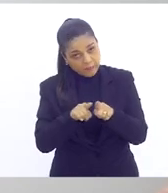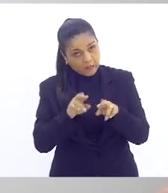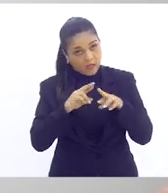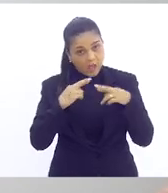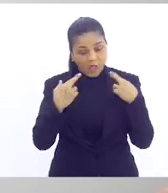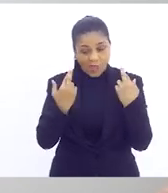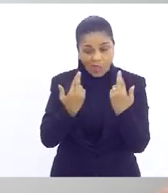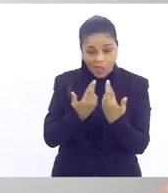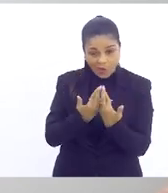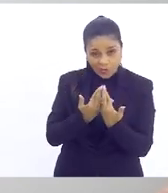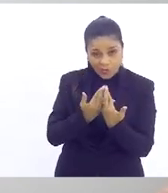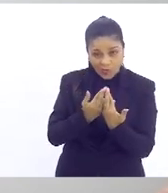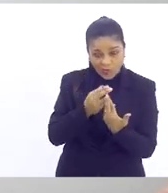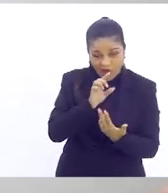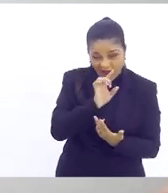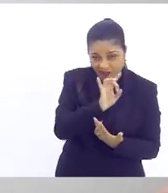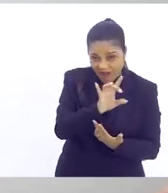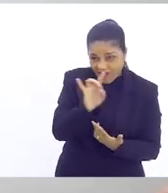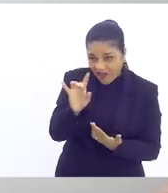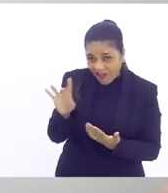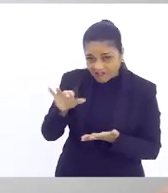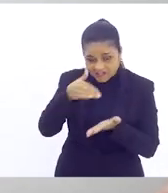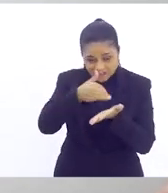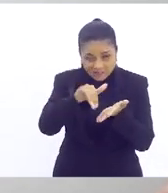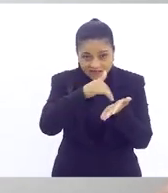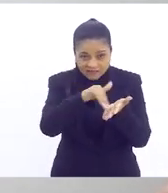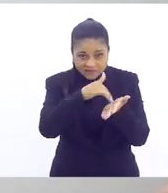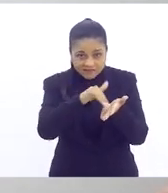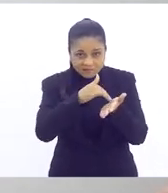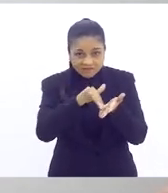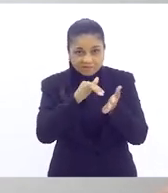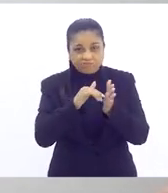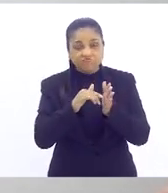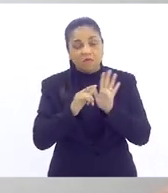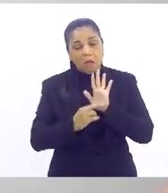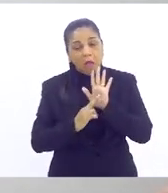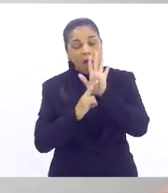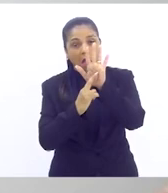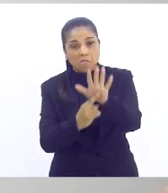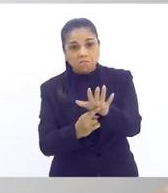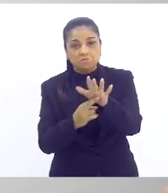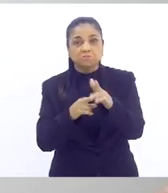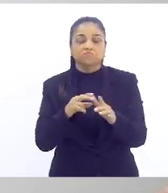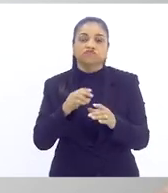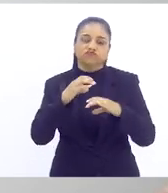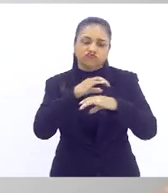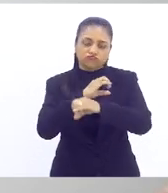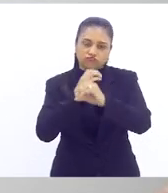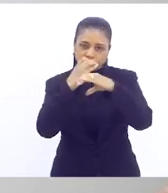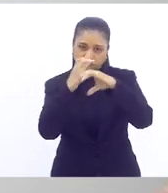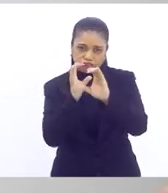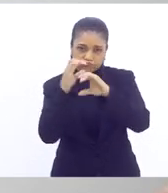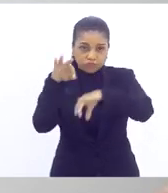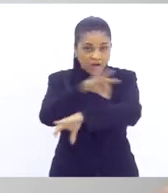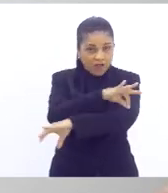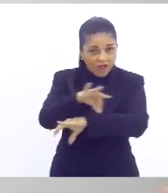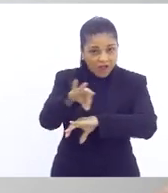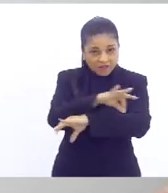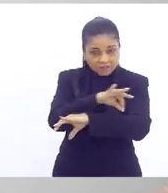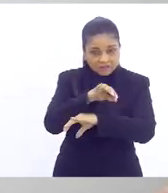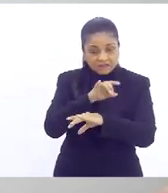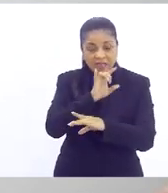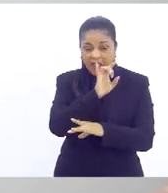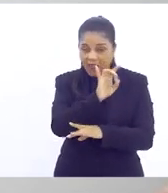com cada uma das secretarias onde tem a presença do engenharia arquiteto e cada um